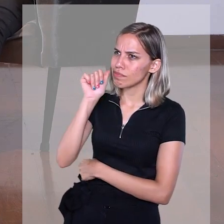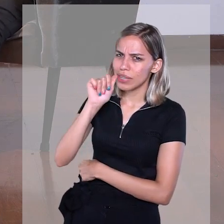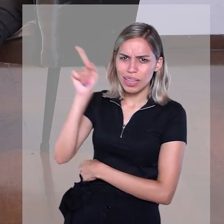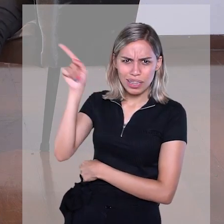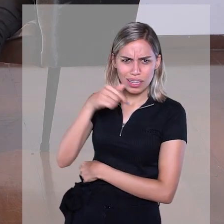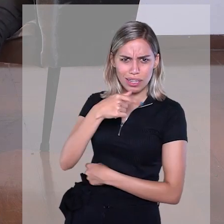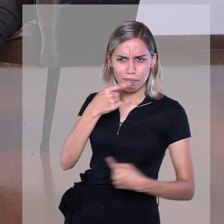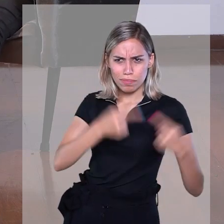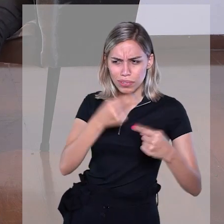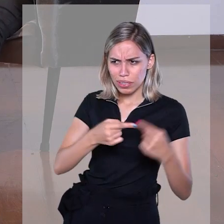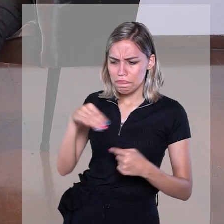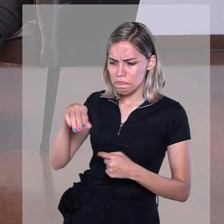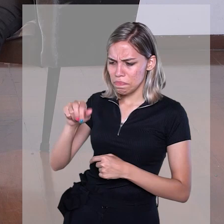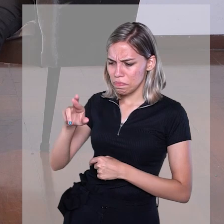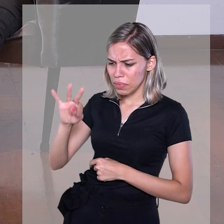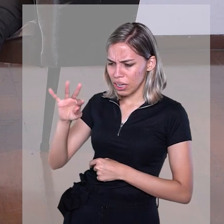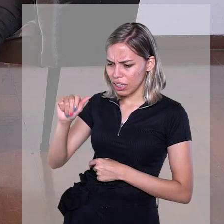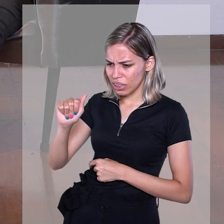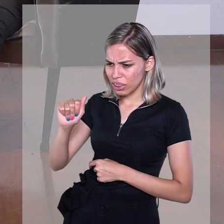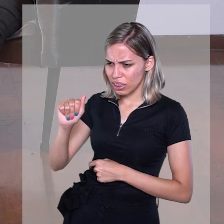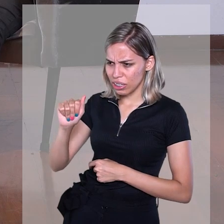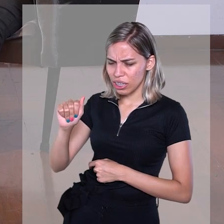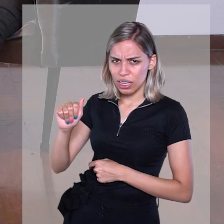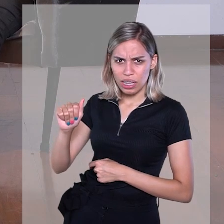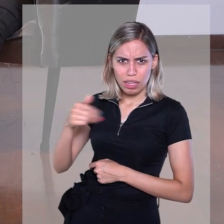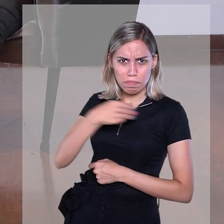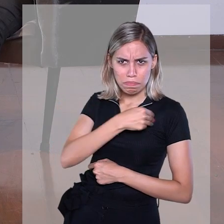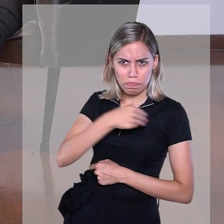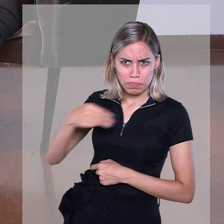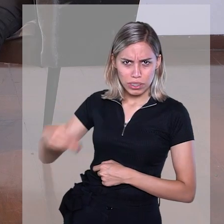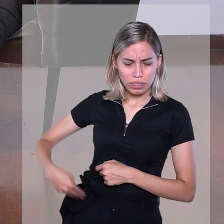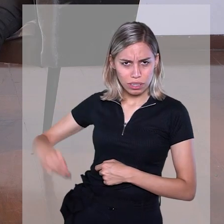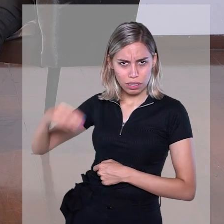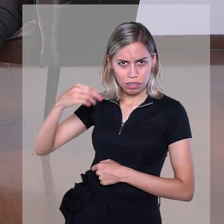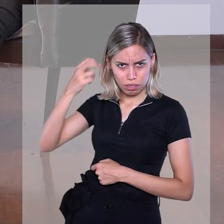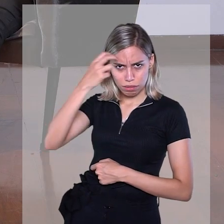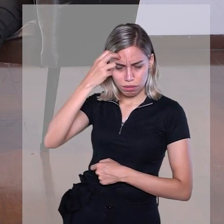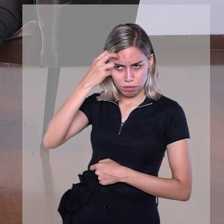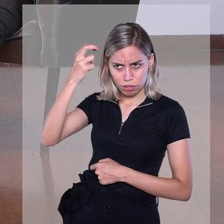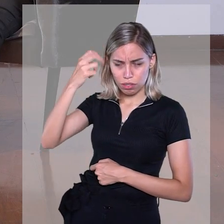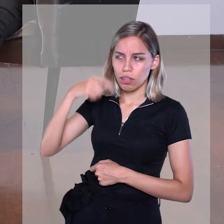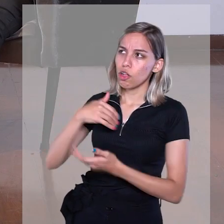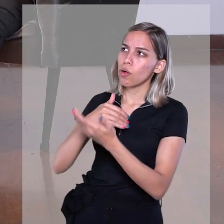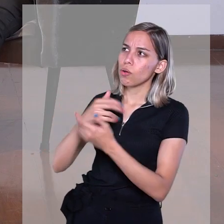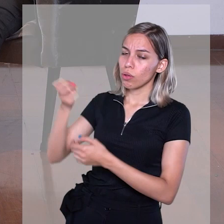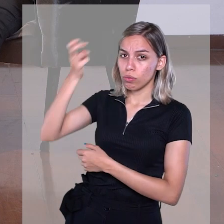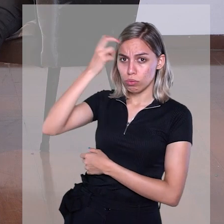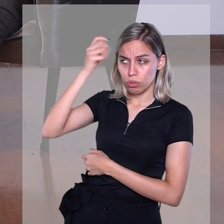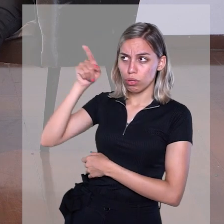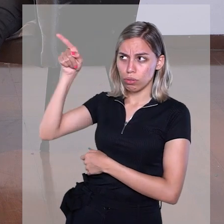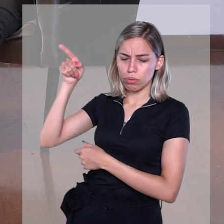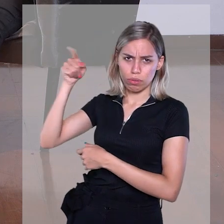Cultura. Ela chega na Alemanha, na Feira de Frankfurt, e diz: